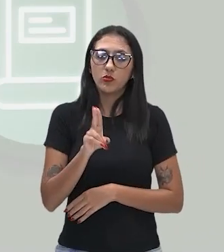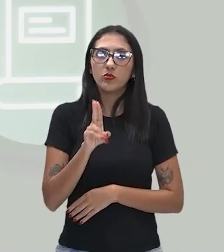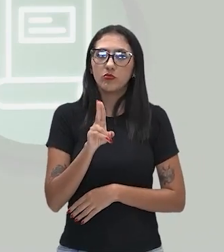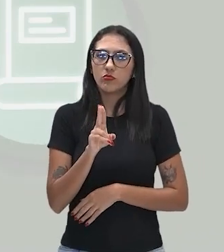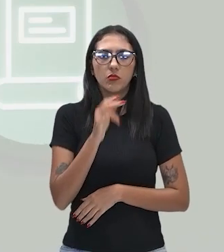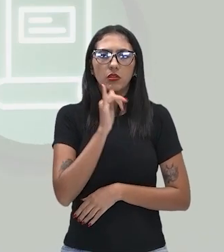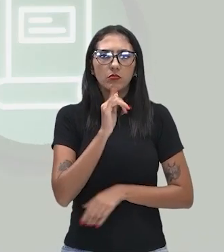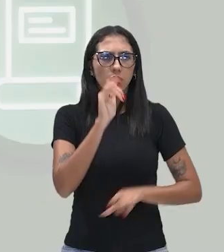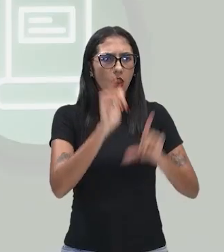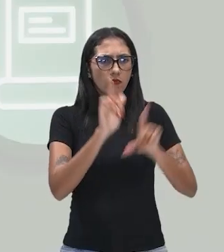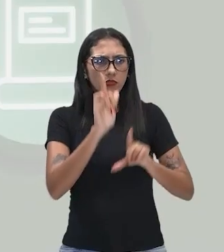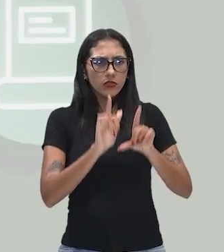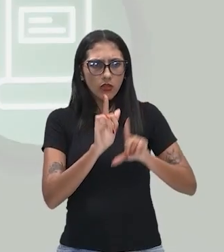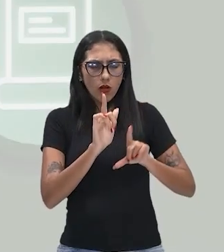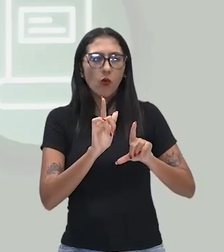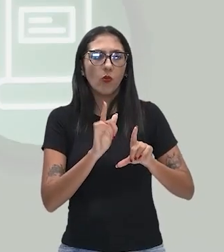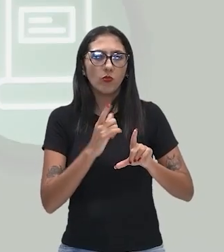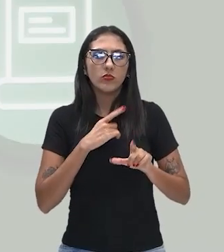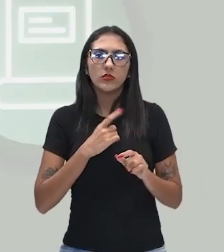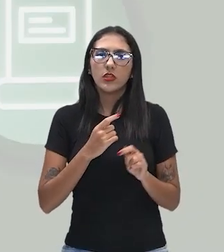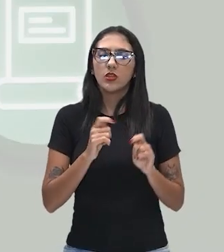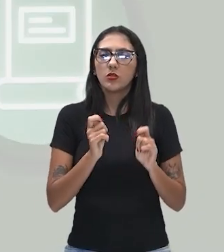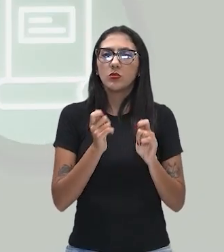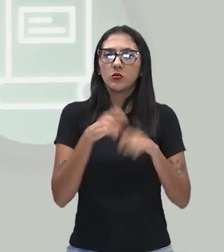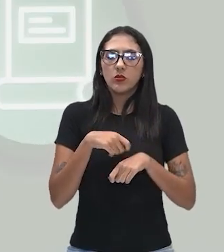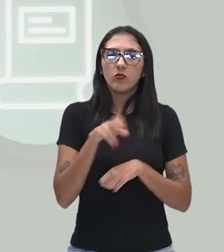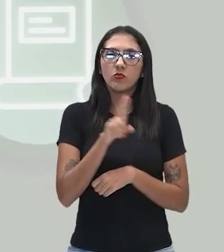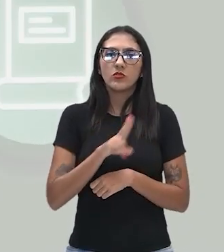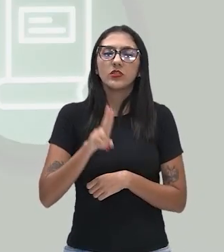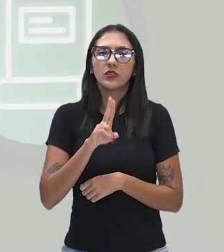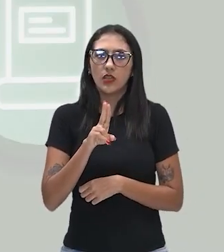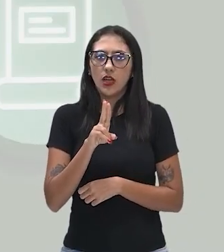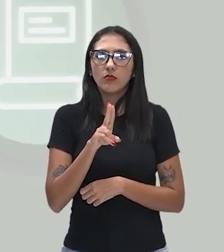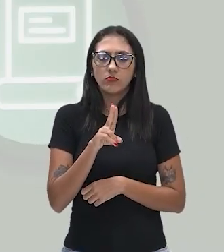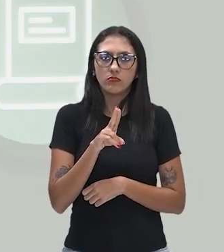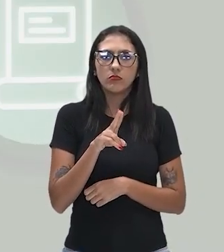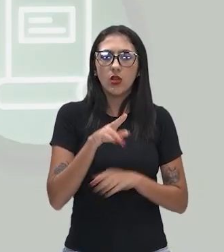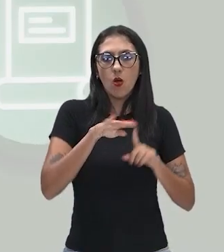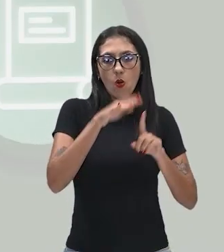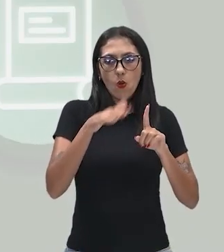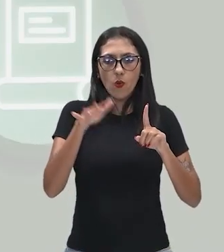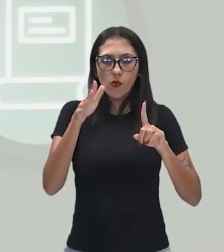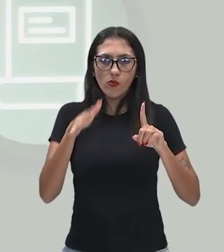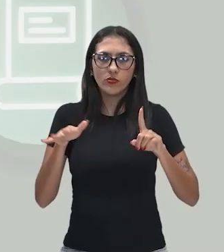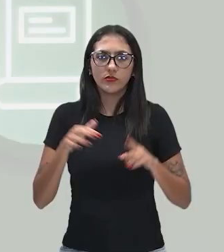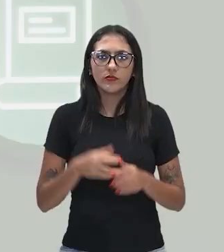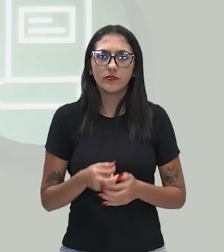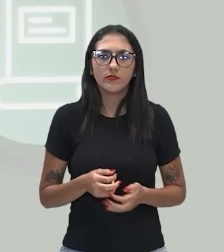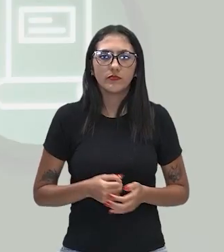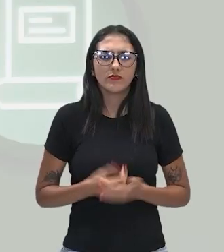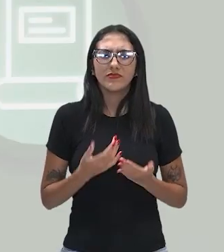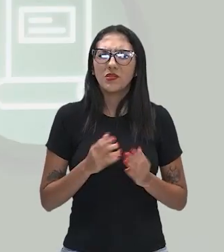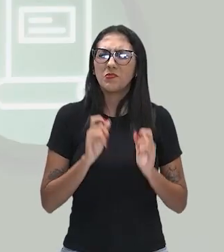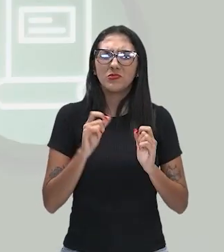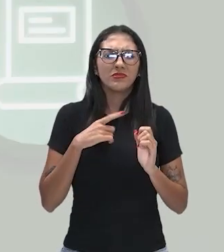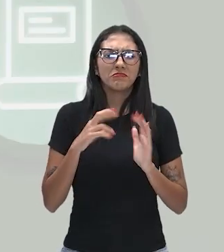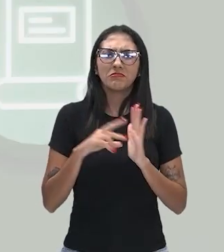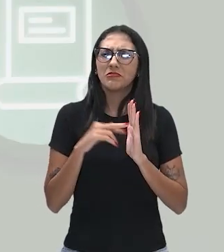eles são ondas também. Eles têm comportamento de onda. Eita, professor, o que é ter comportamento de